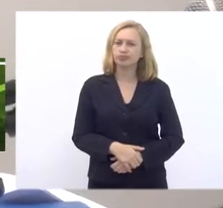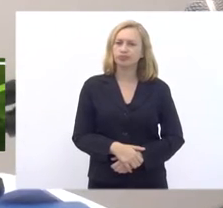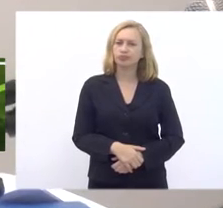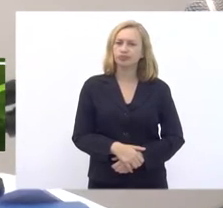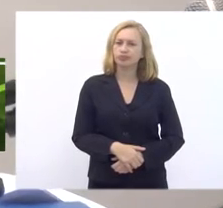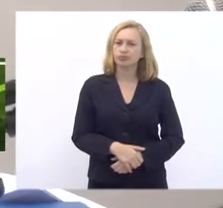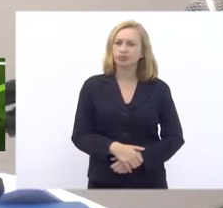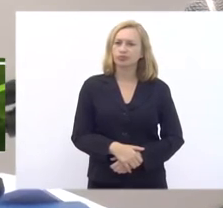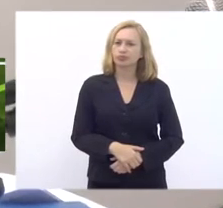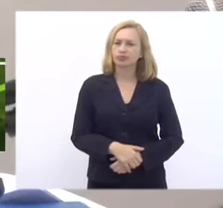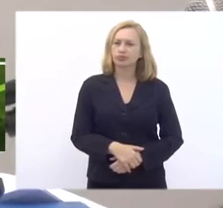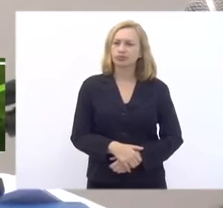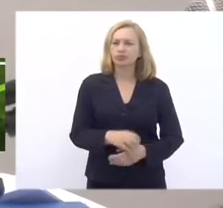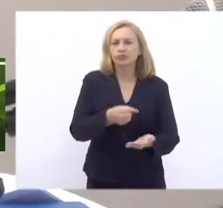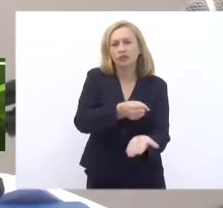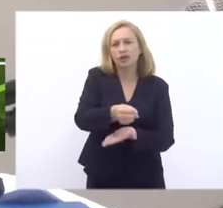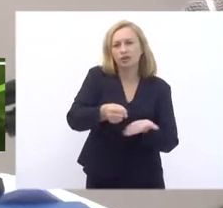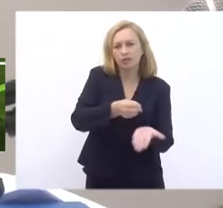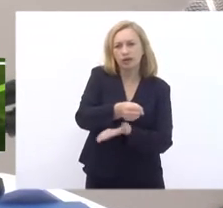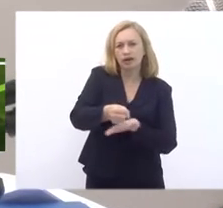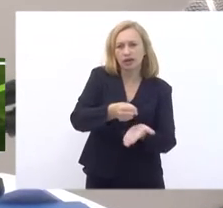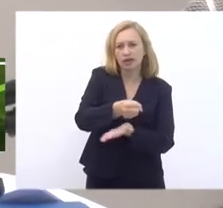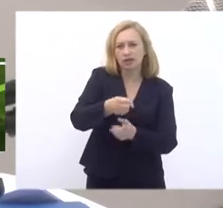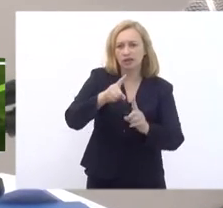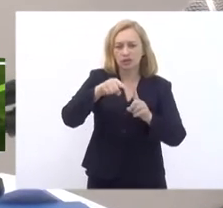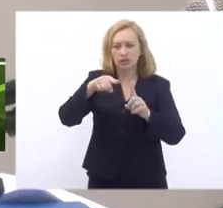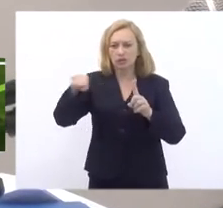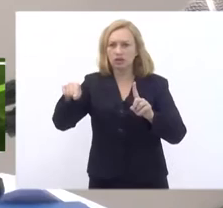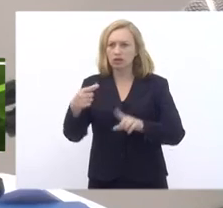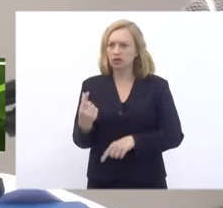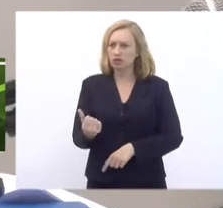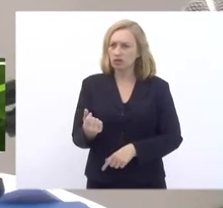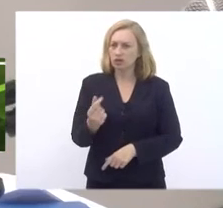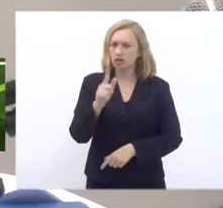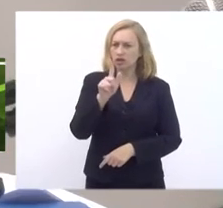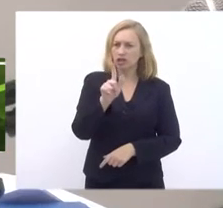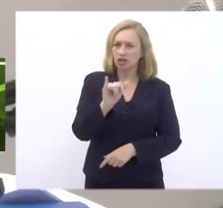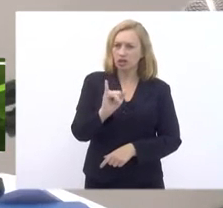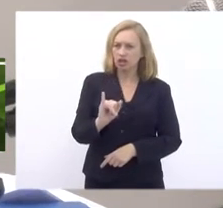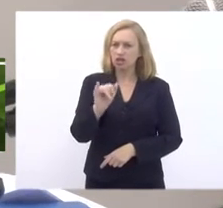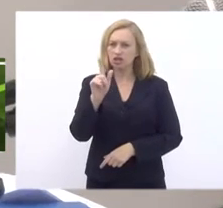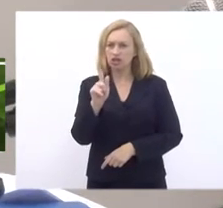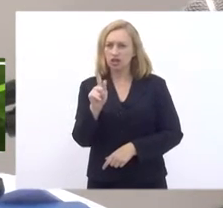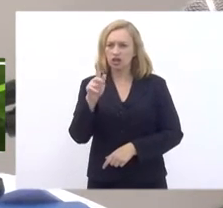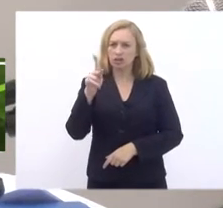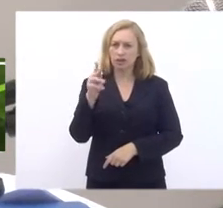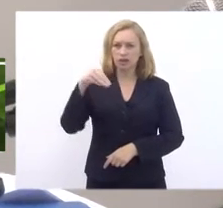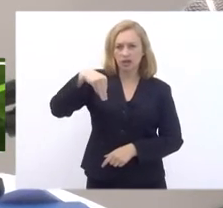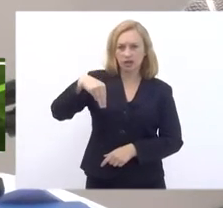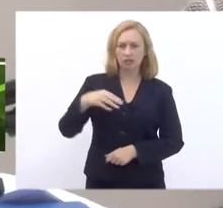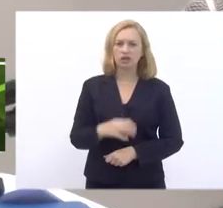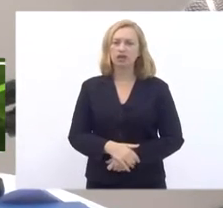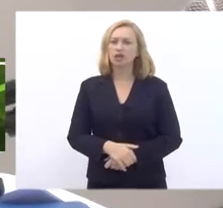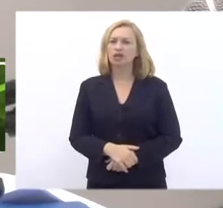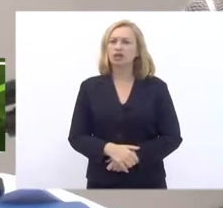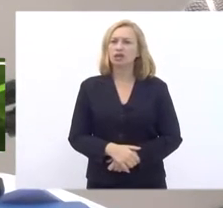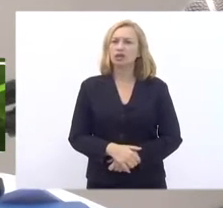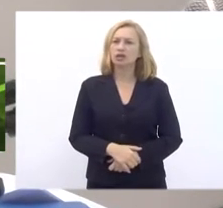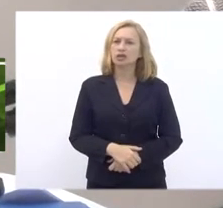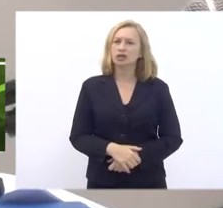baseia, ou em que se baseia, o reajuste tarifário, que é o IGPM. Existe